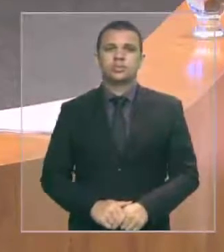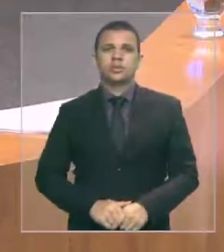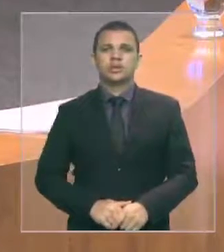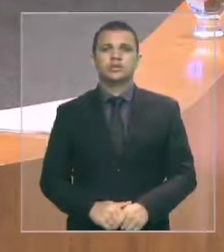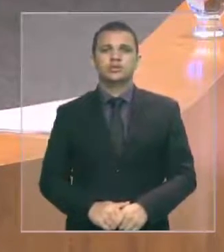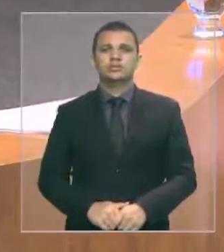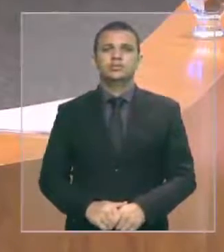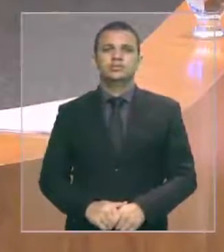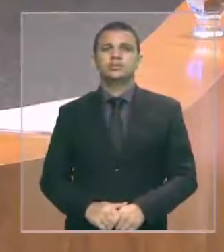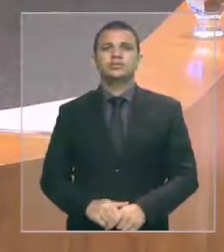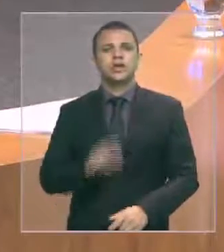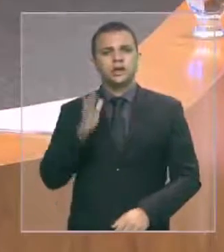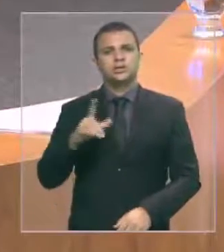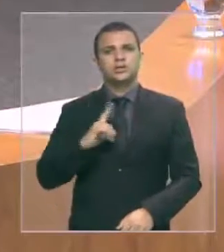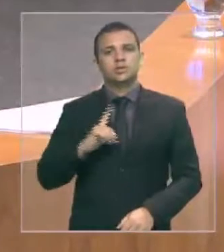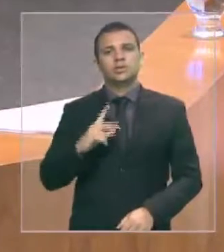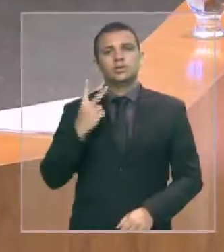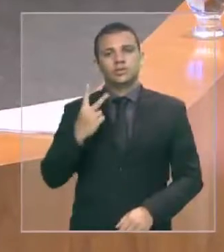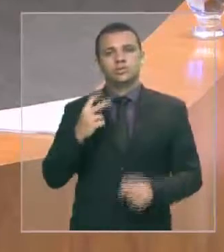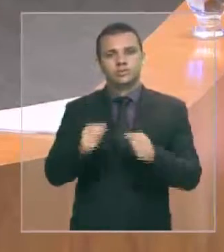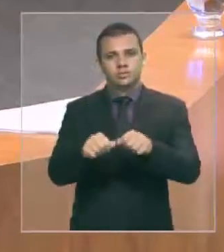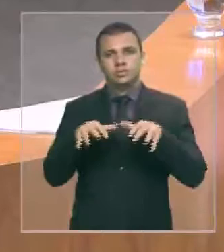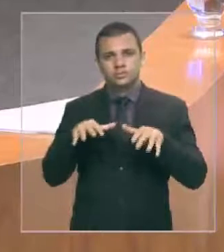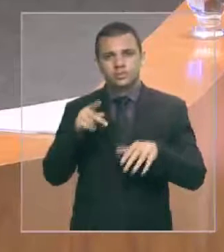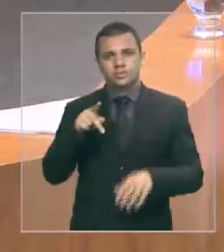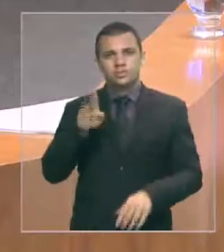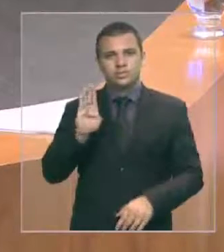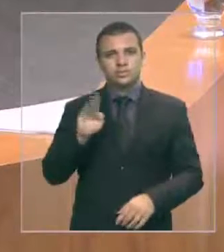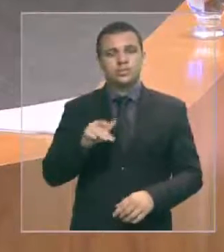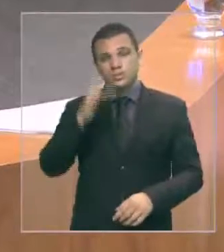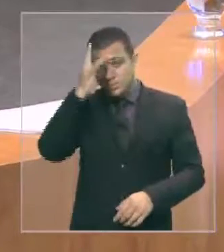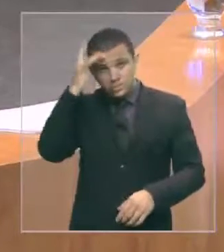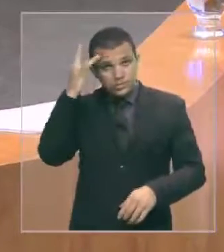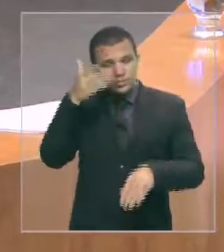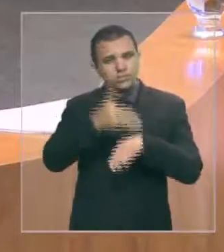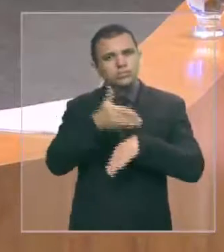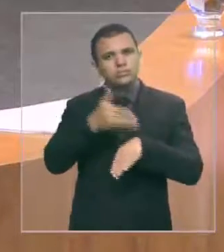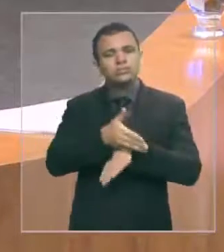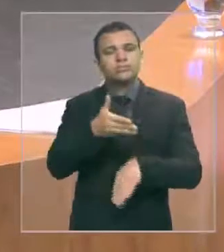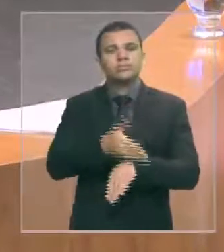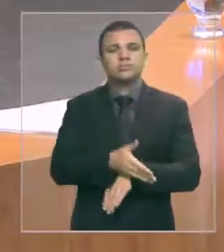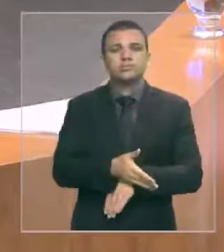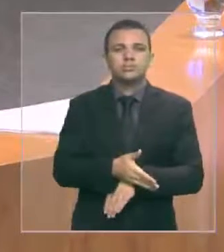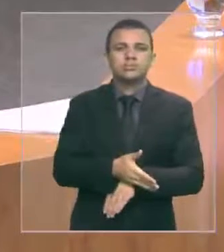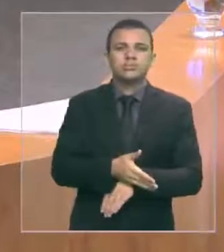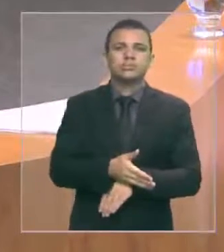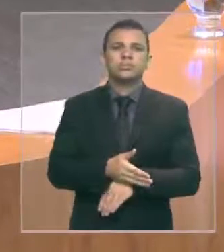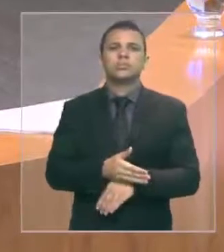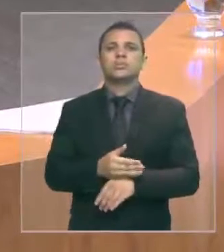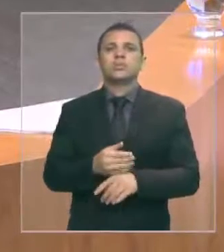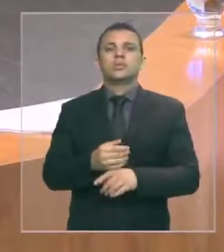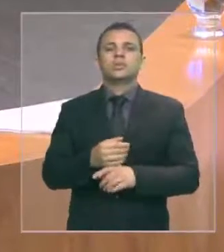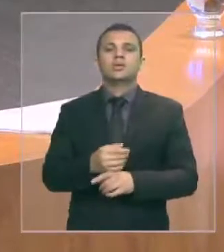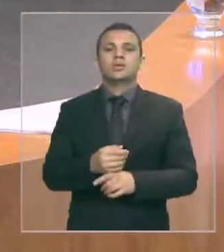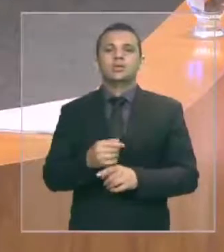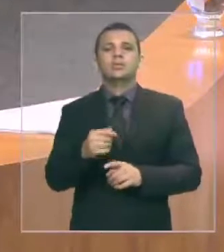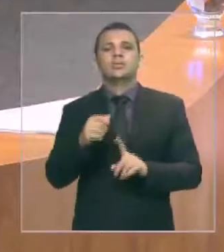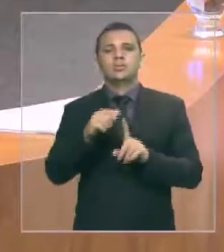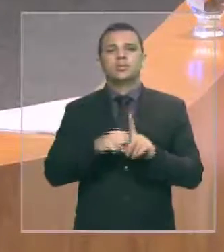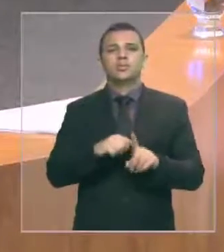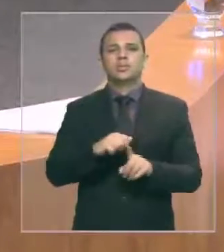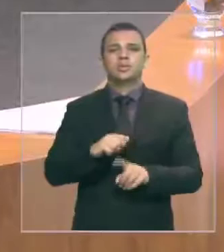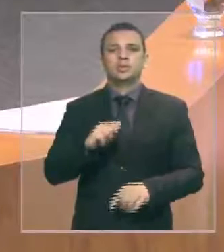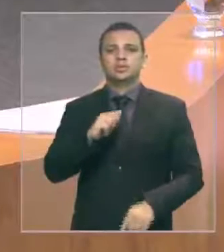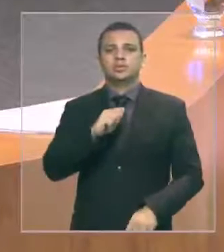Tivemos 2 audiências públicas, as pessoas participaram em agosto do ano passado e em